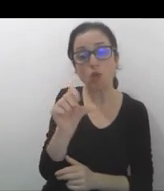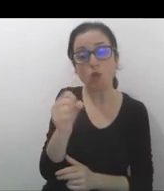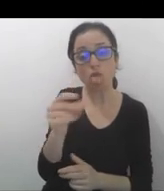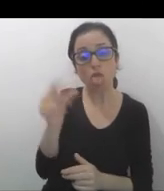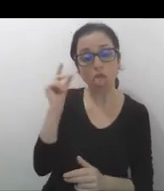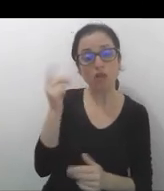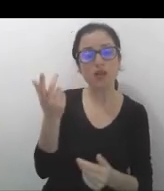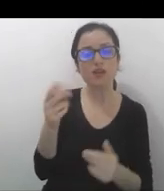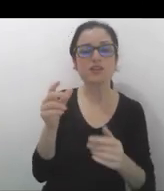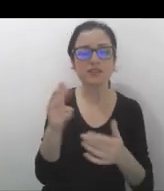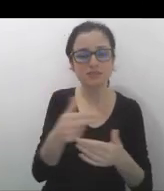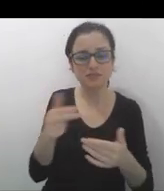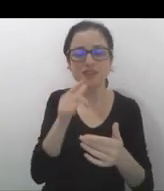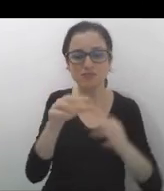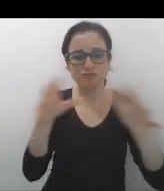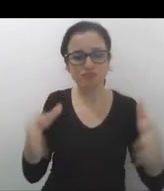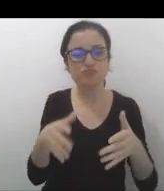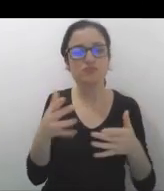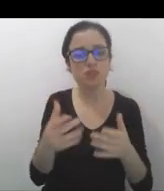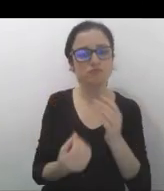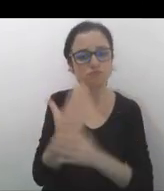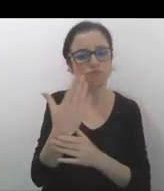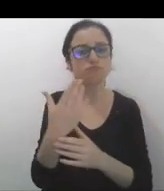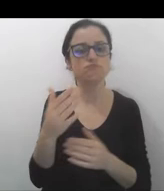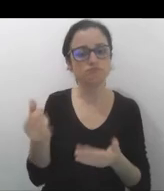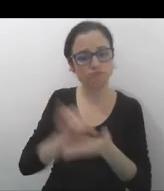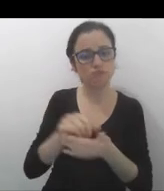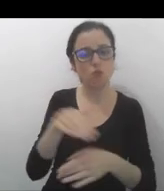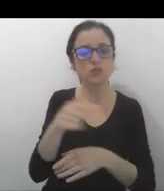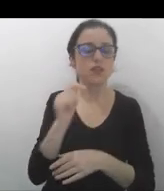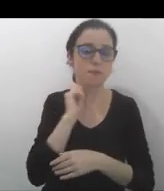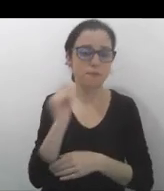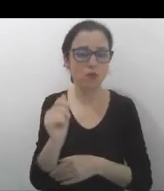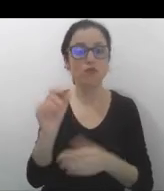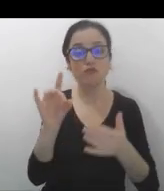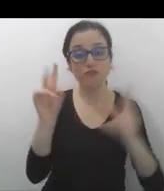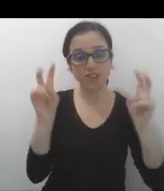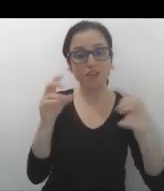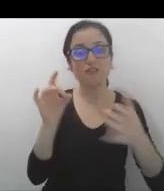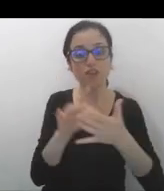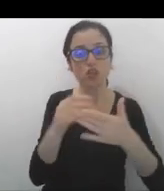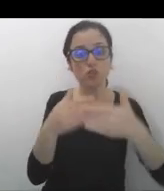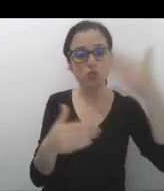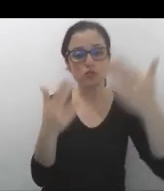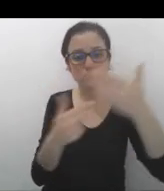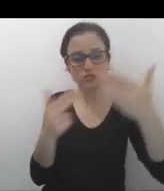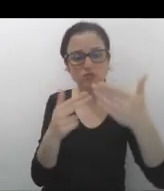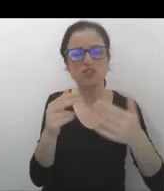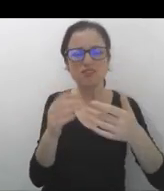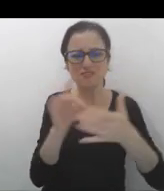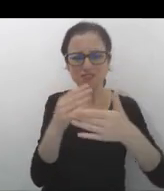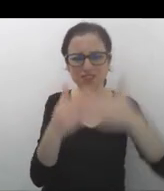chama de oitocentistas, uma fonte, etc. E eles instalam já na 7 de abril essa vitrine das